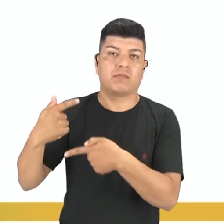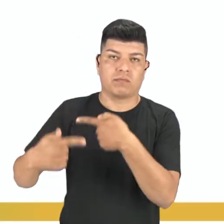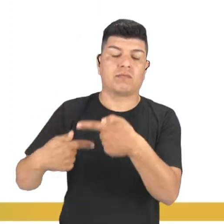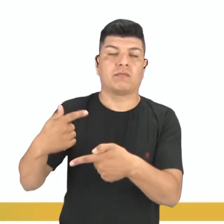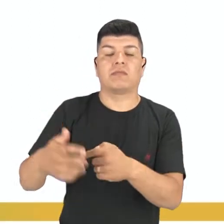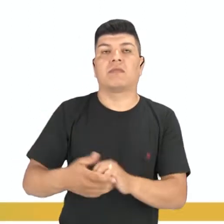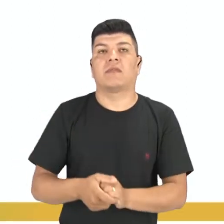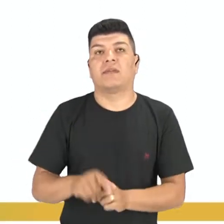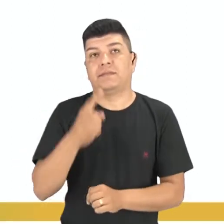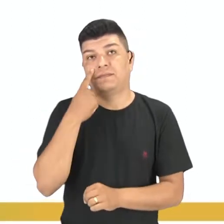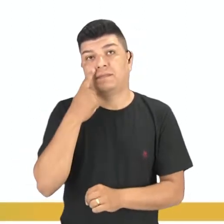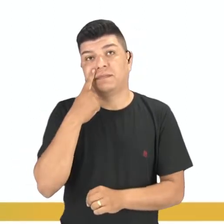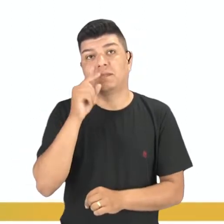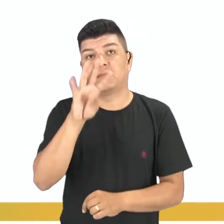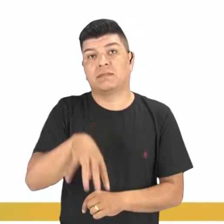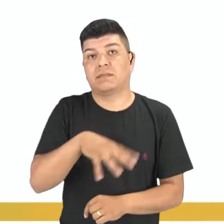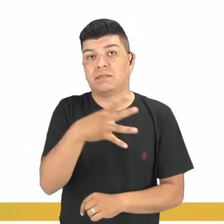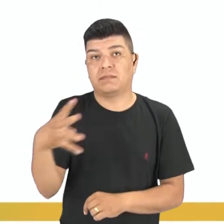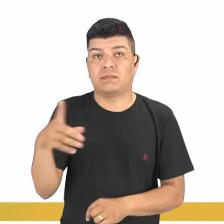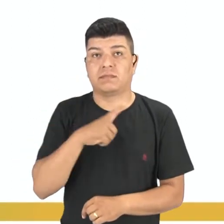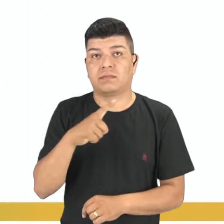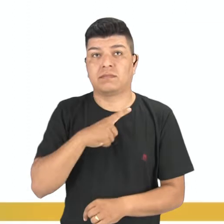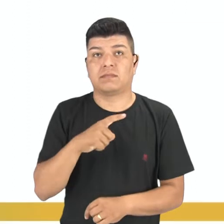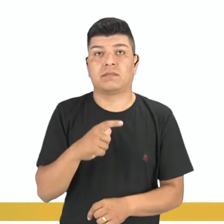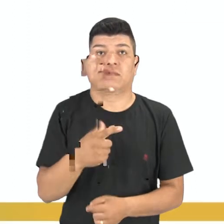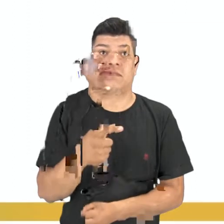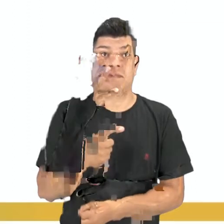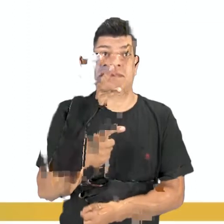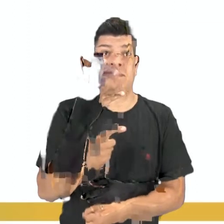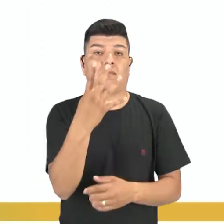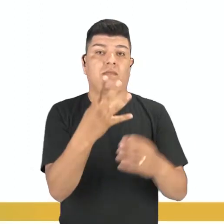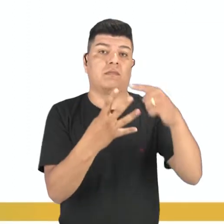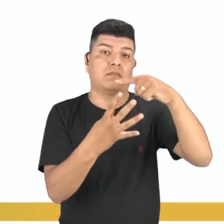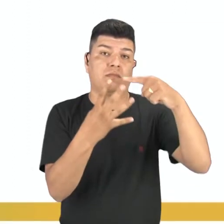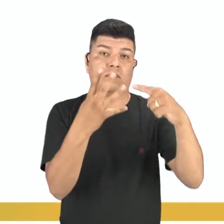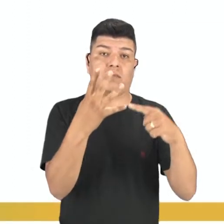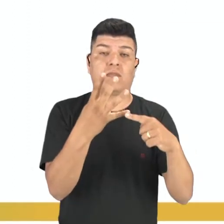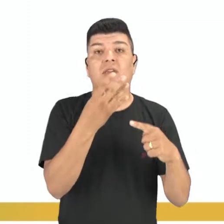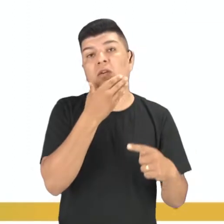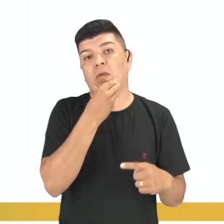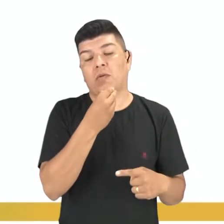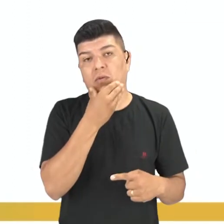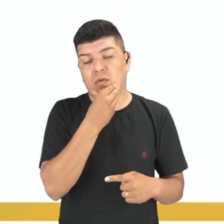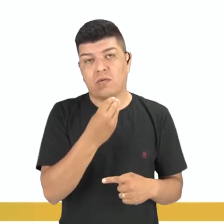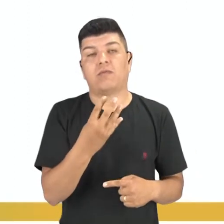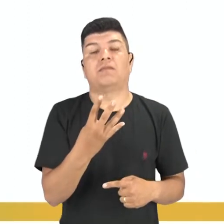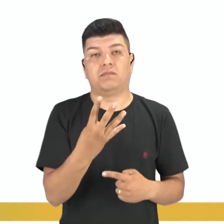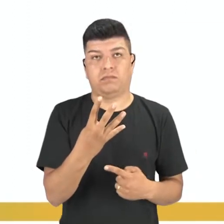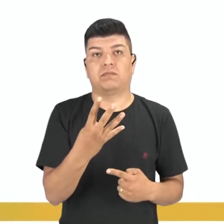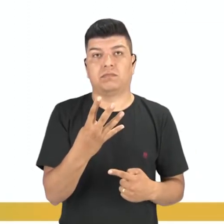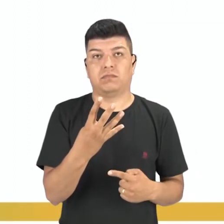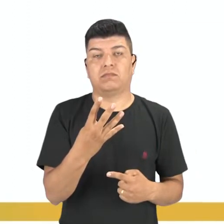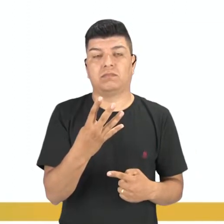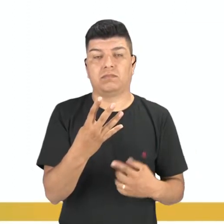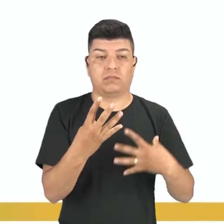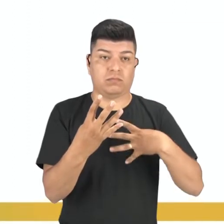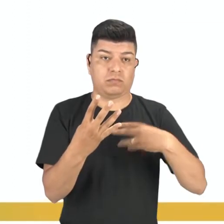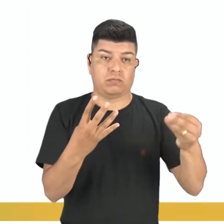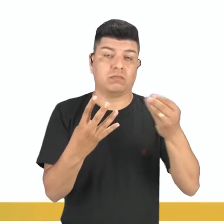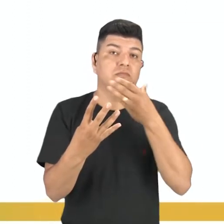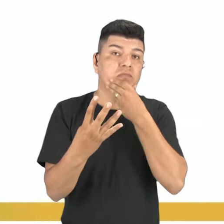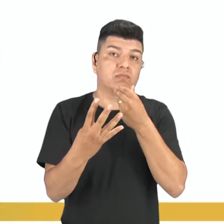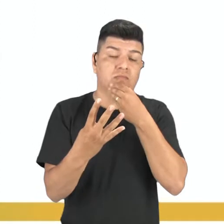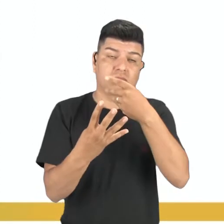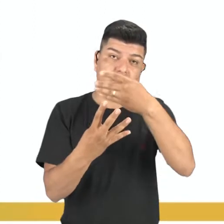passadas tá beijão nesse esquema Zinho aqui a gente tem um cruzamento né então um homem uma mulher nós temos quatro homens frutos